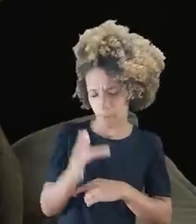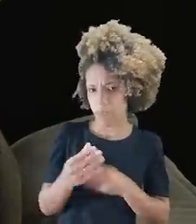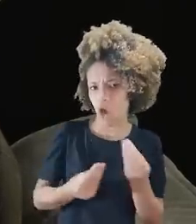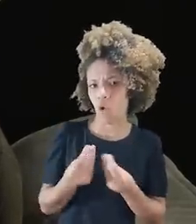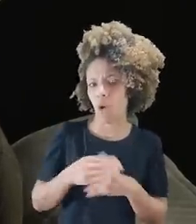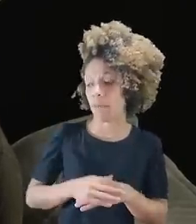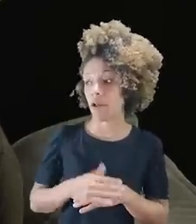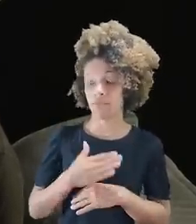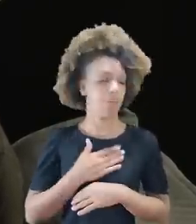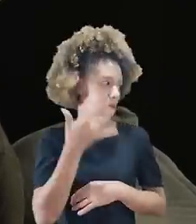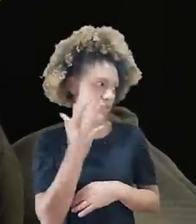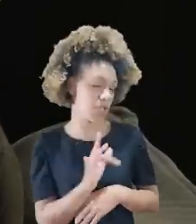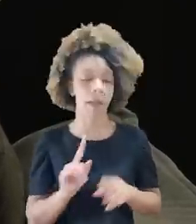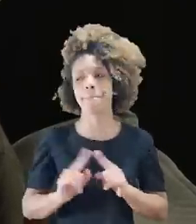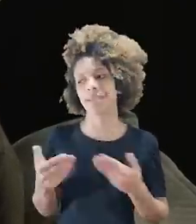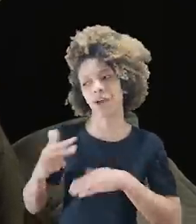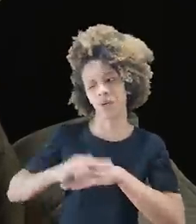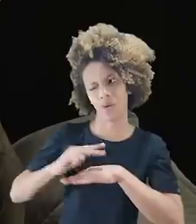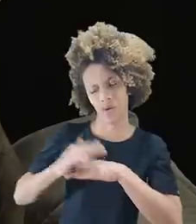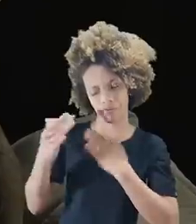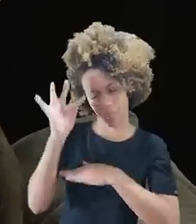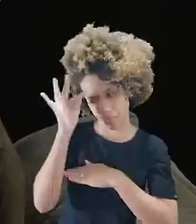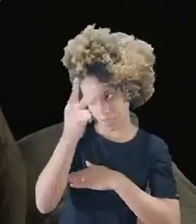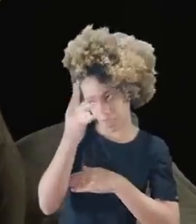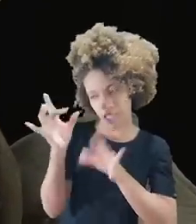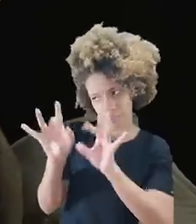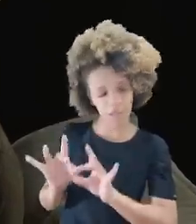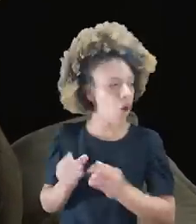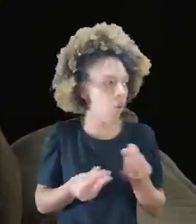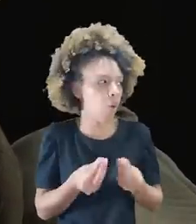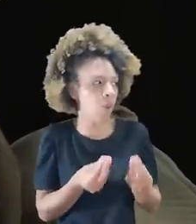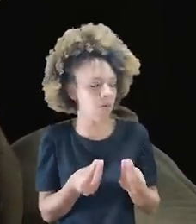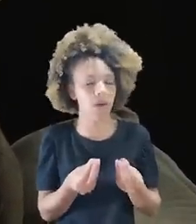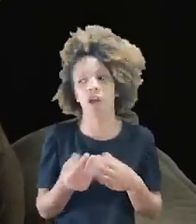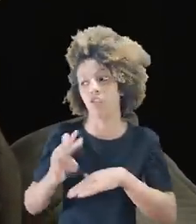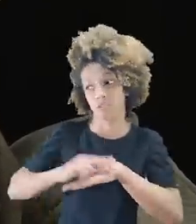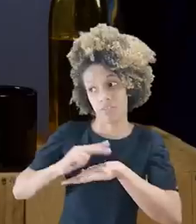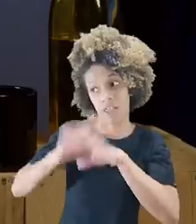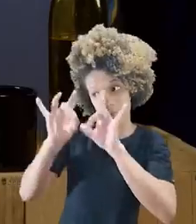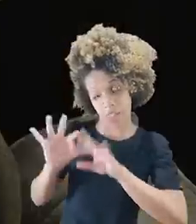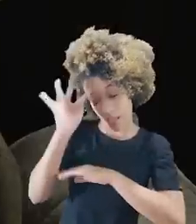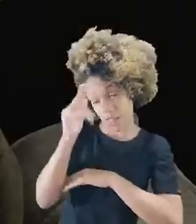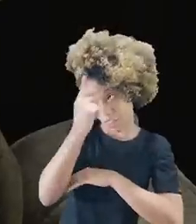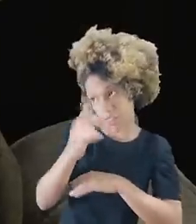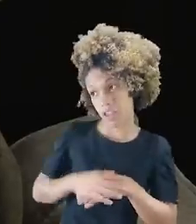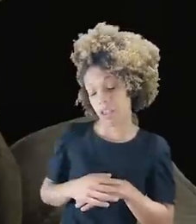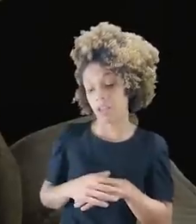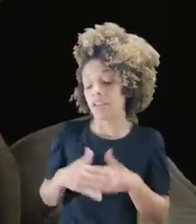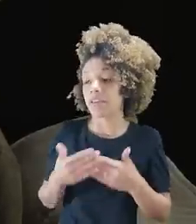daqui pra frente qual que é o teu objetivo você que é uma pessoa intensa ao mesmo tempo equilibrada você não é uma